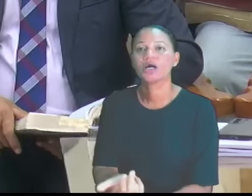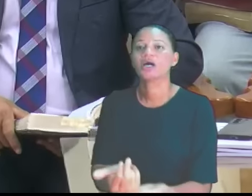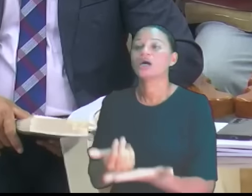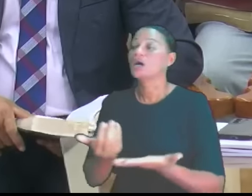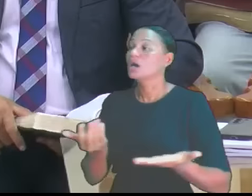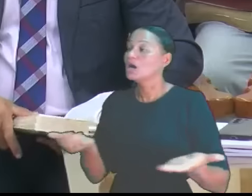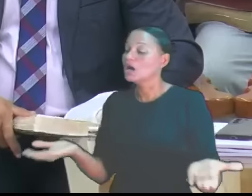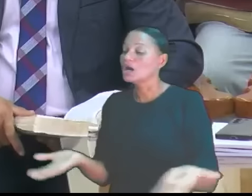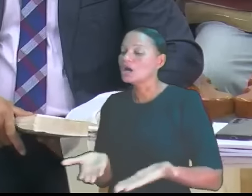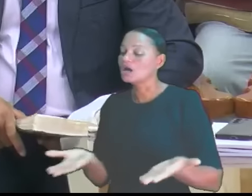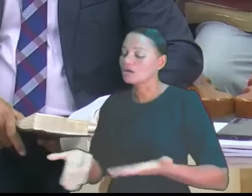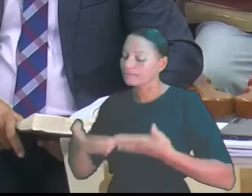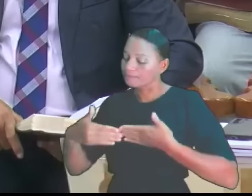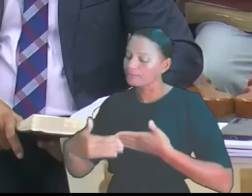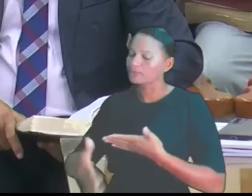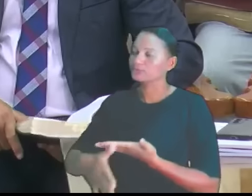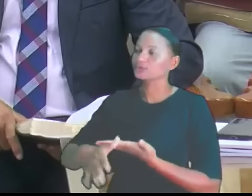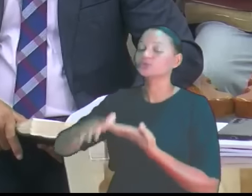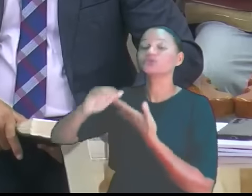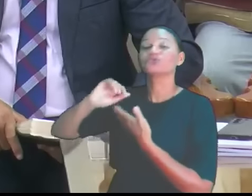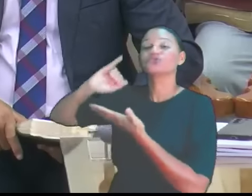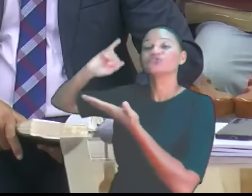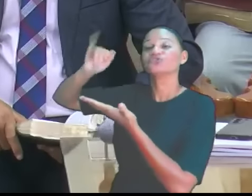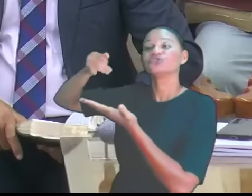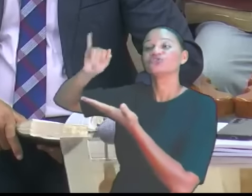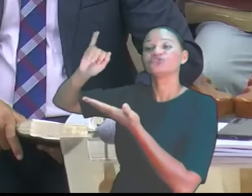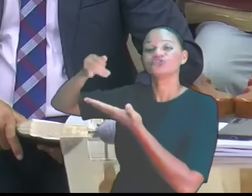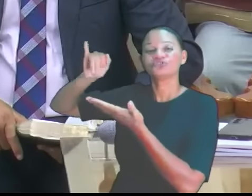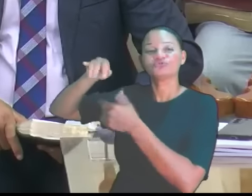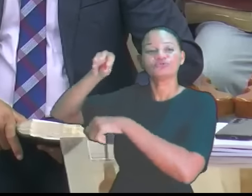Jeová Jireh.